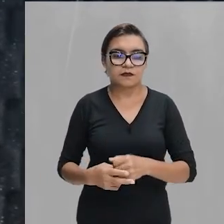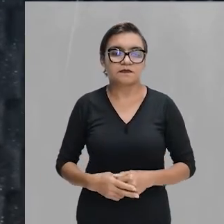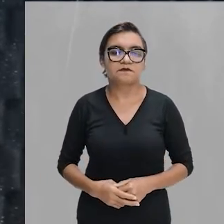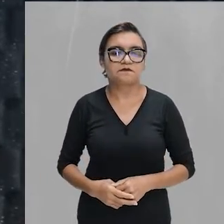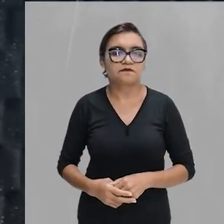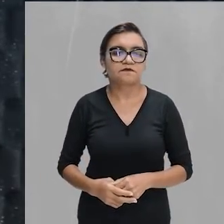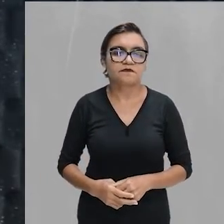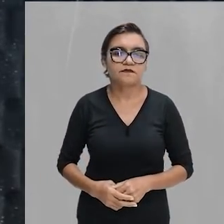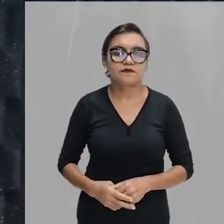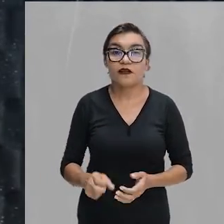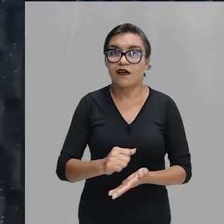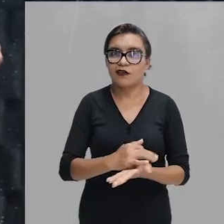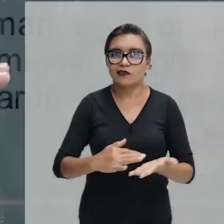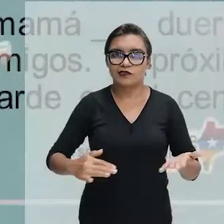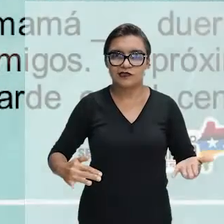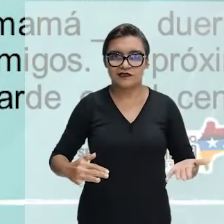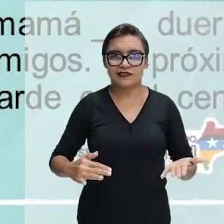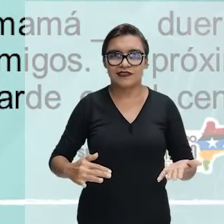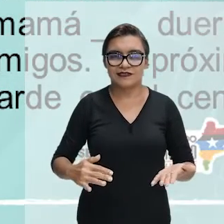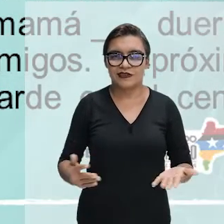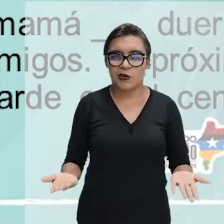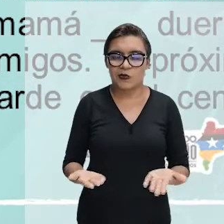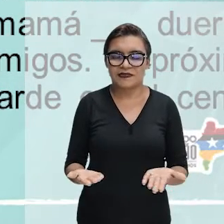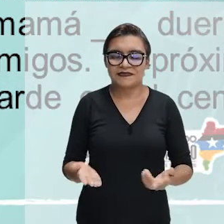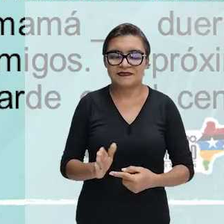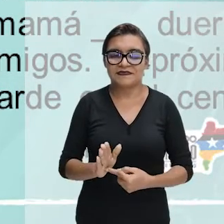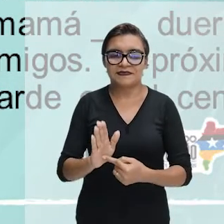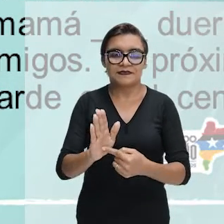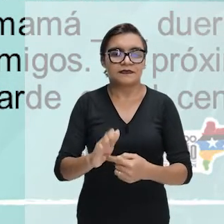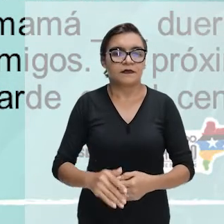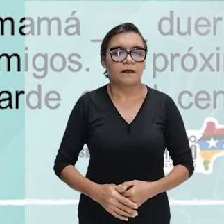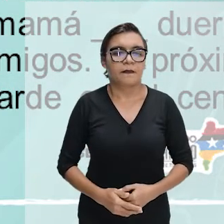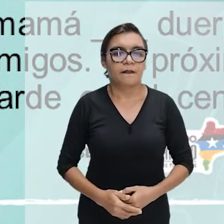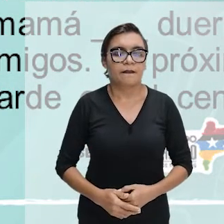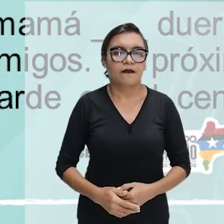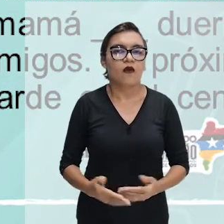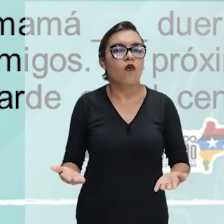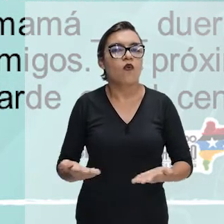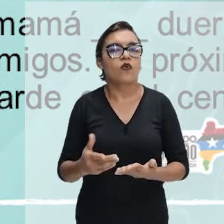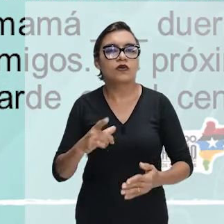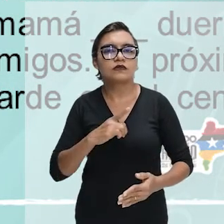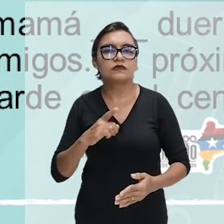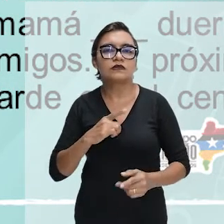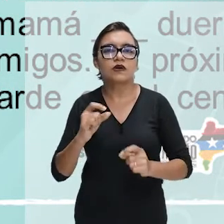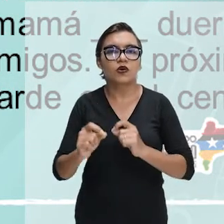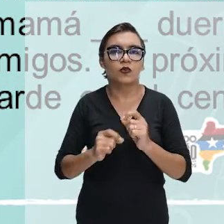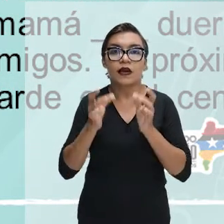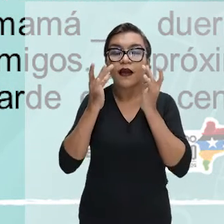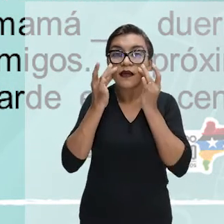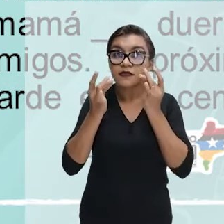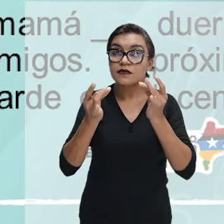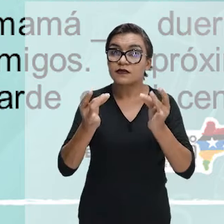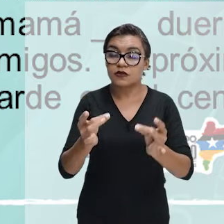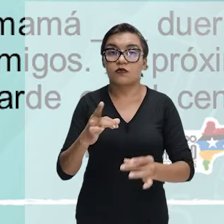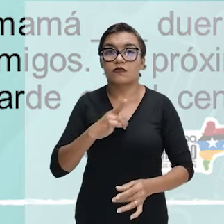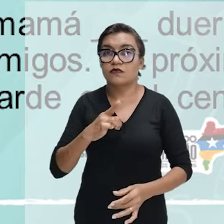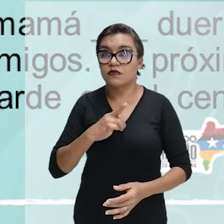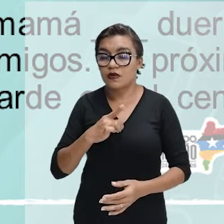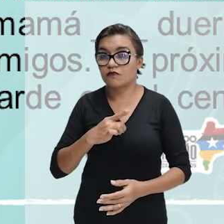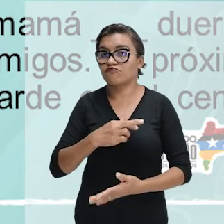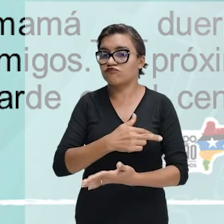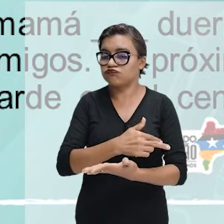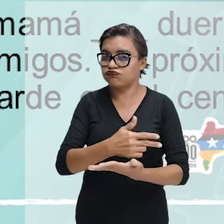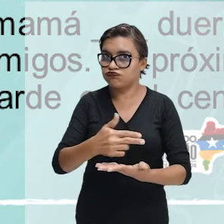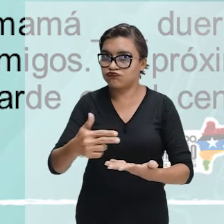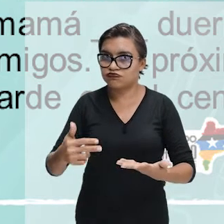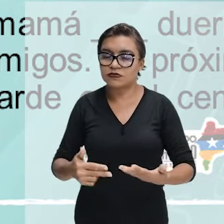lá. Exercícios, tá? O exercício de hoje tem que prestar bastante atenção, porque ele tem muita coisa escrita. Então, o